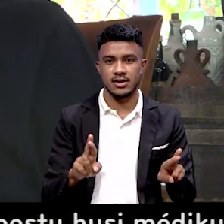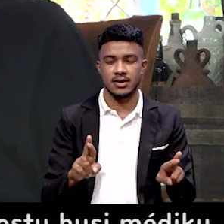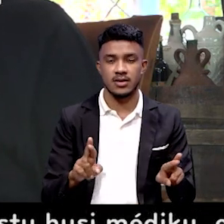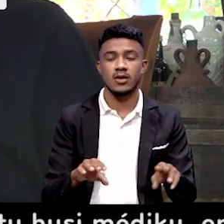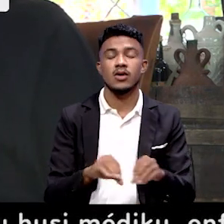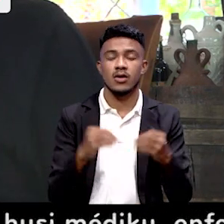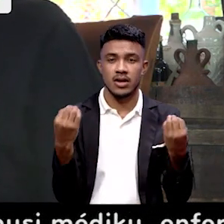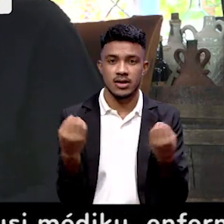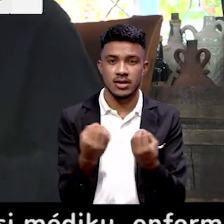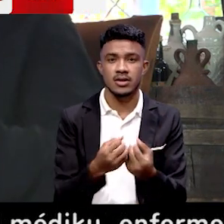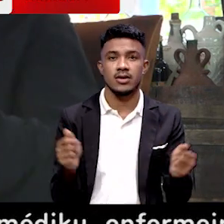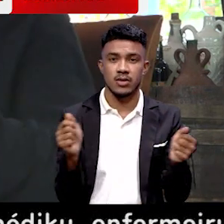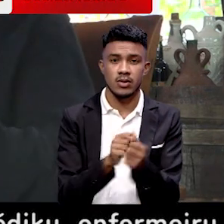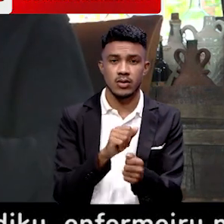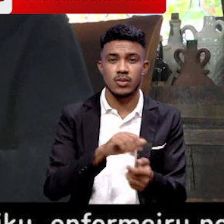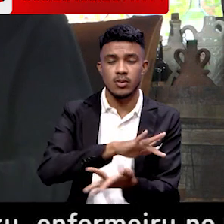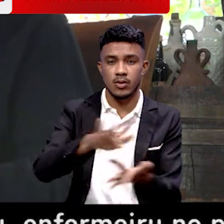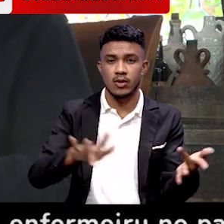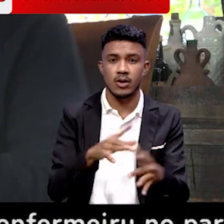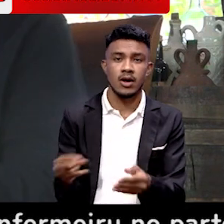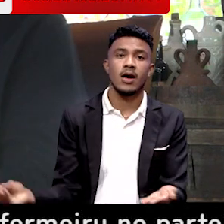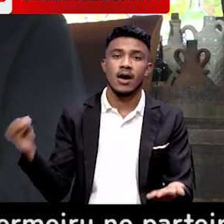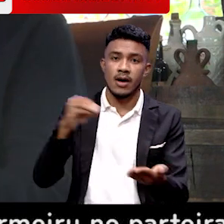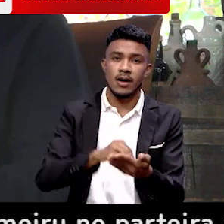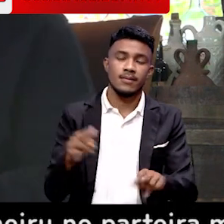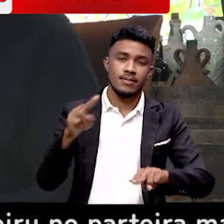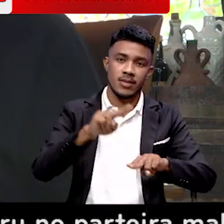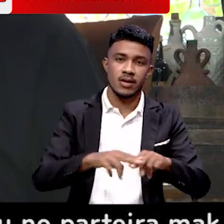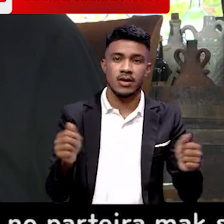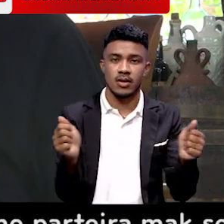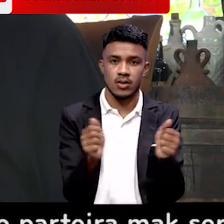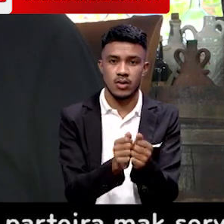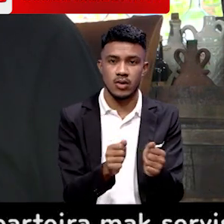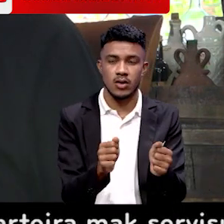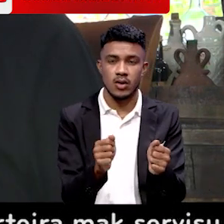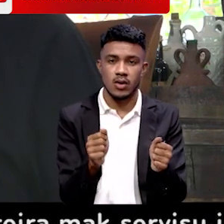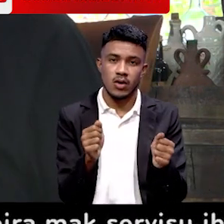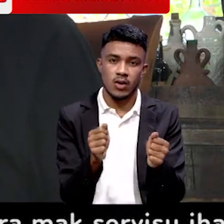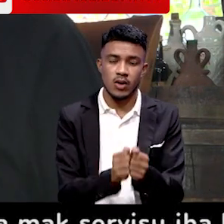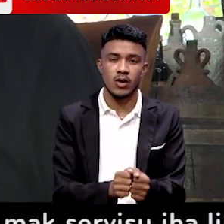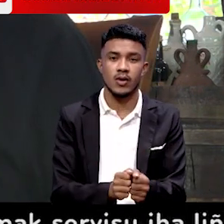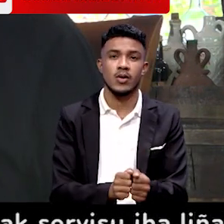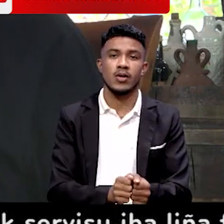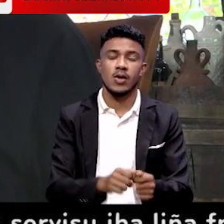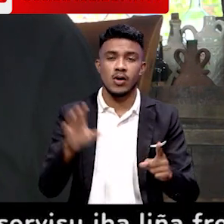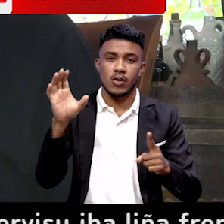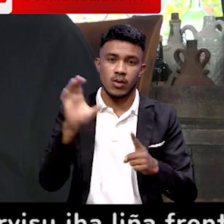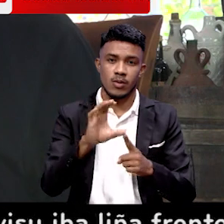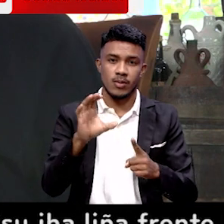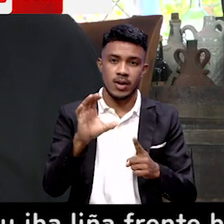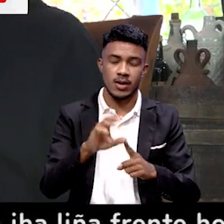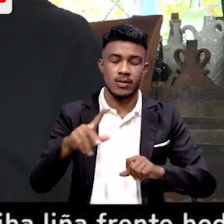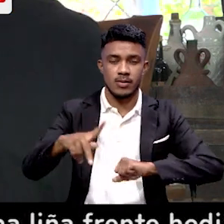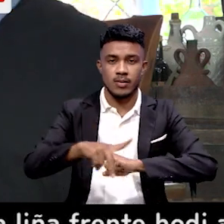organiza dinâmica e aumenta a luta e a componente da rede clandestina, componente